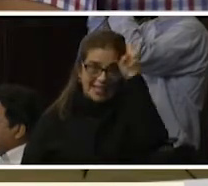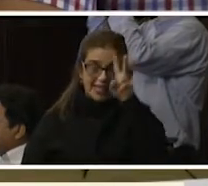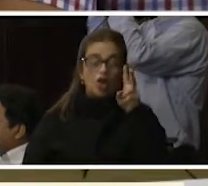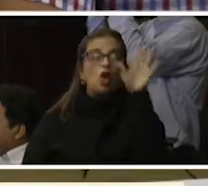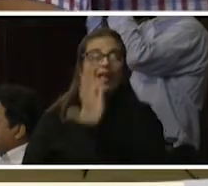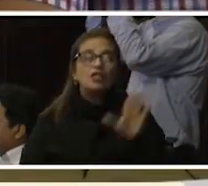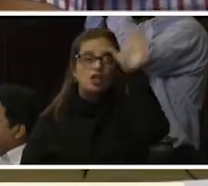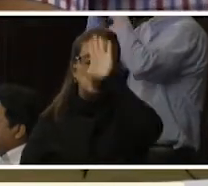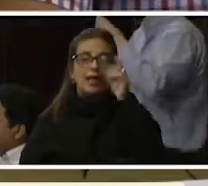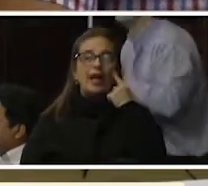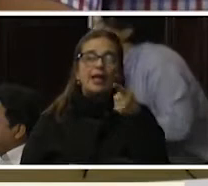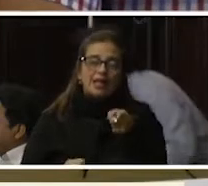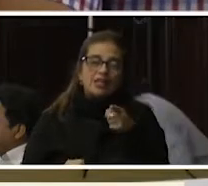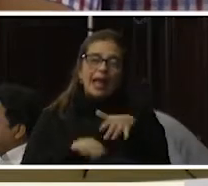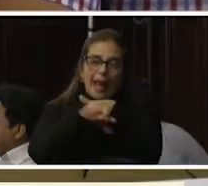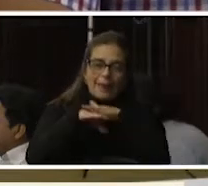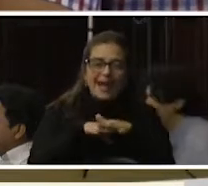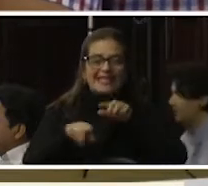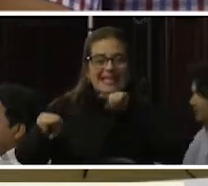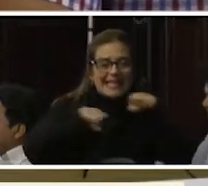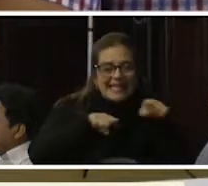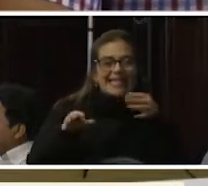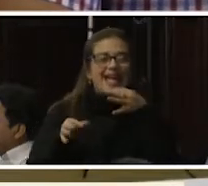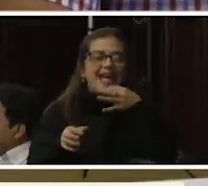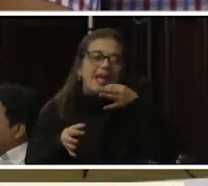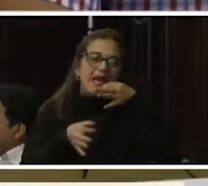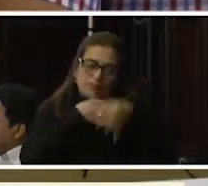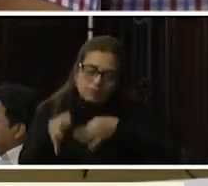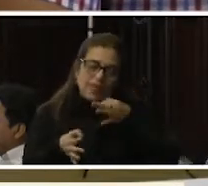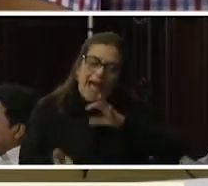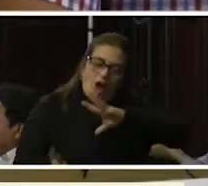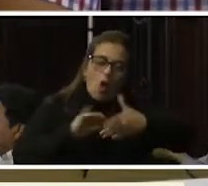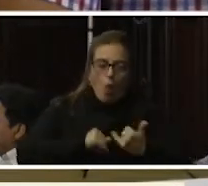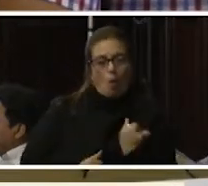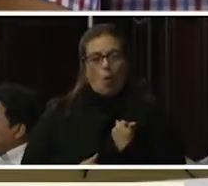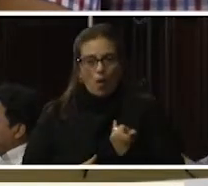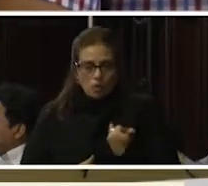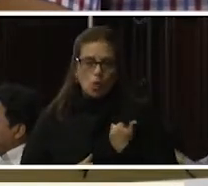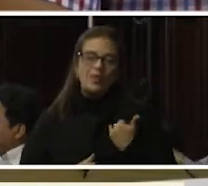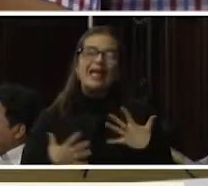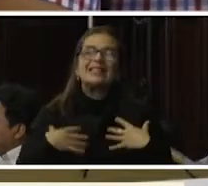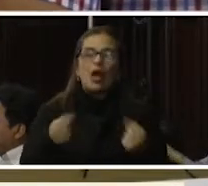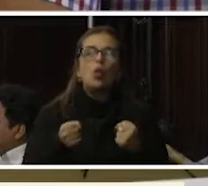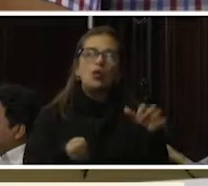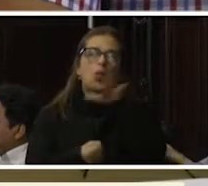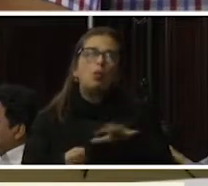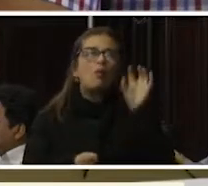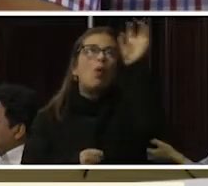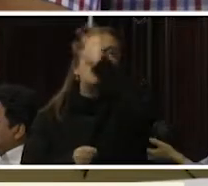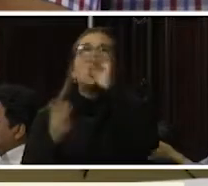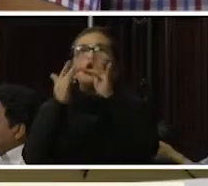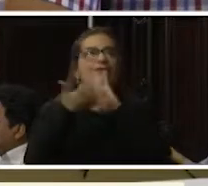conjunta que define os princípios, diretrizes e estratégia para atenção à saúde dos povos isolados e de recente